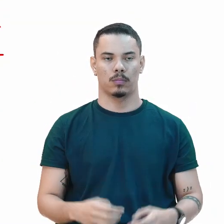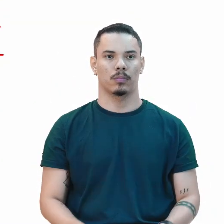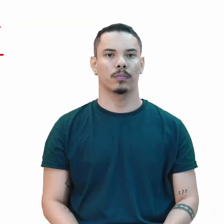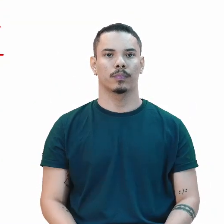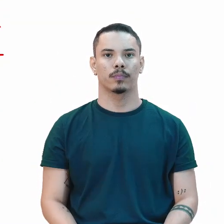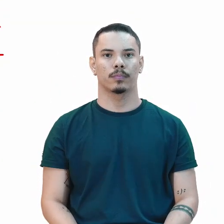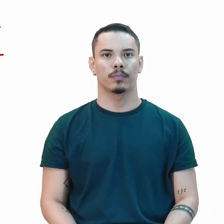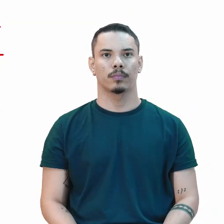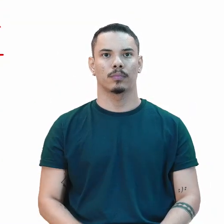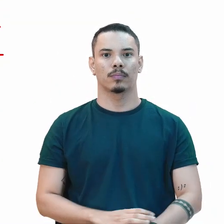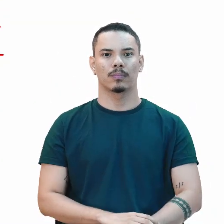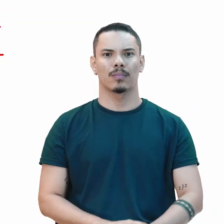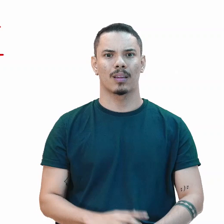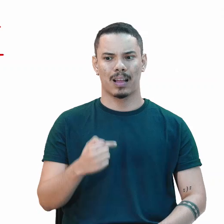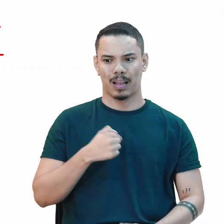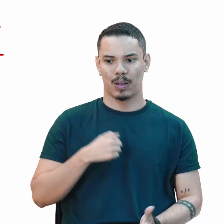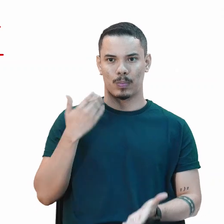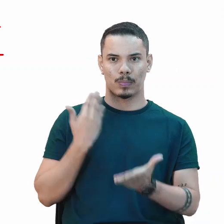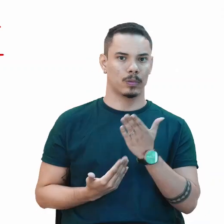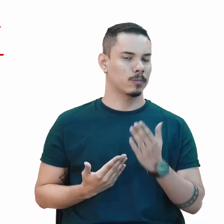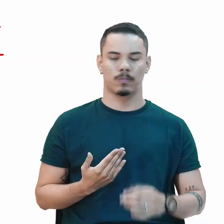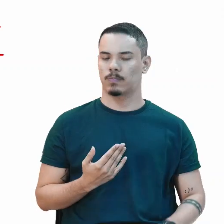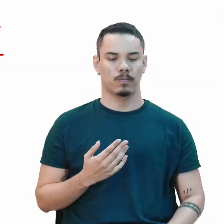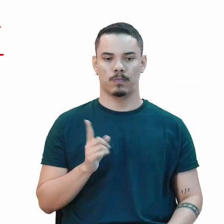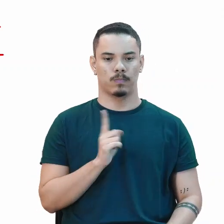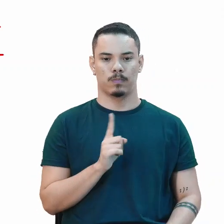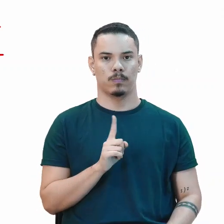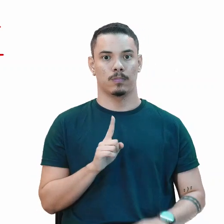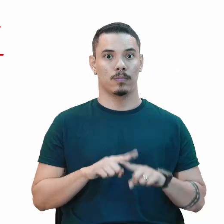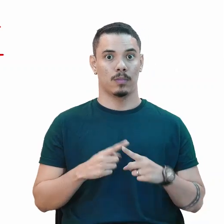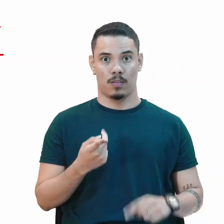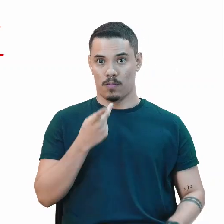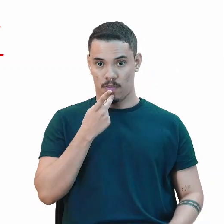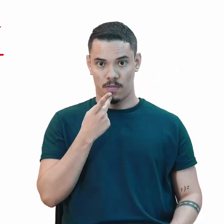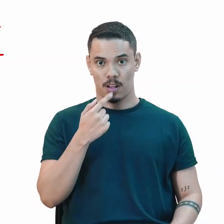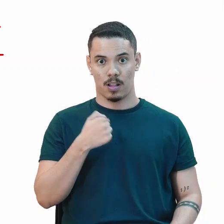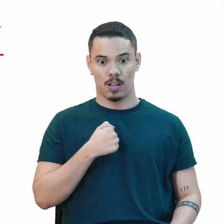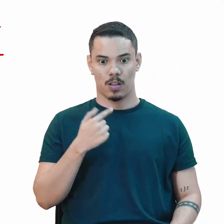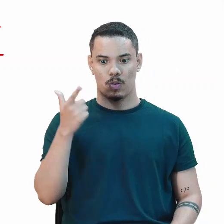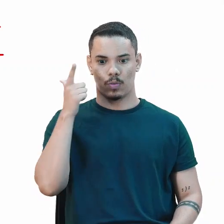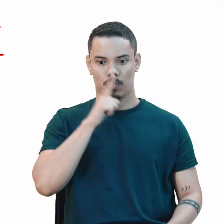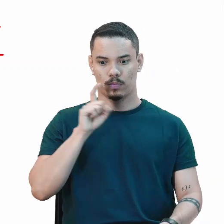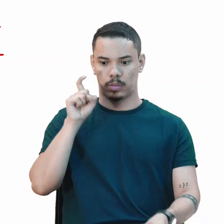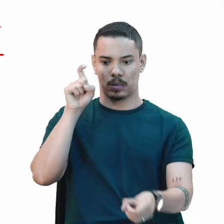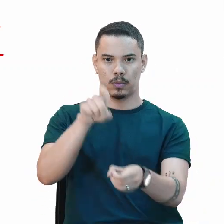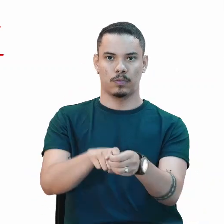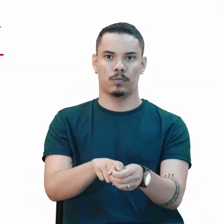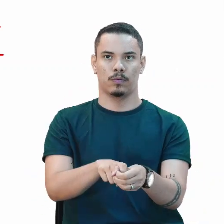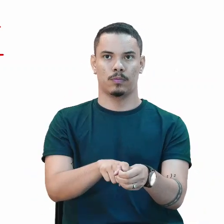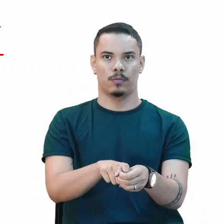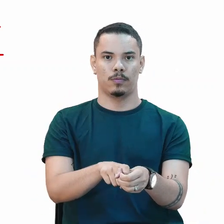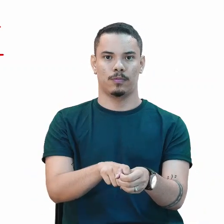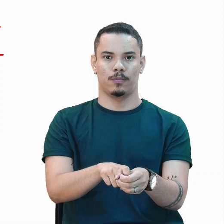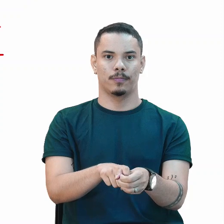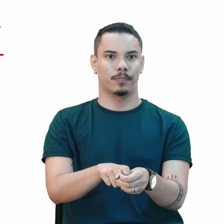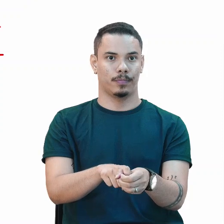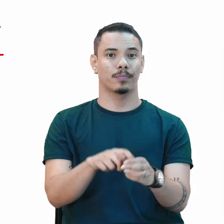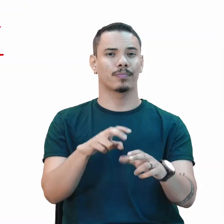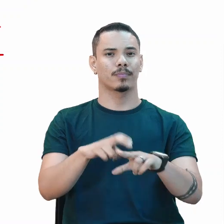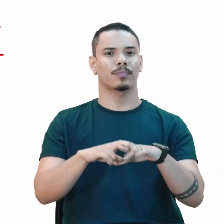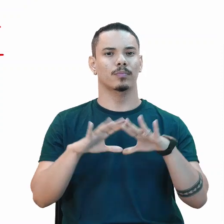eu a perdi, mas diga sim eu a restituí. Então, todo